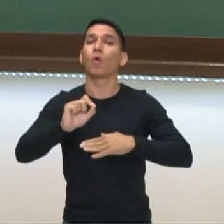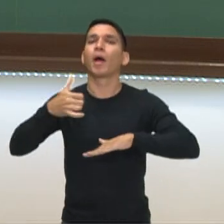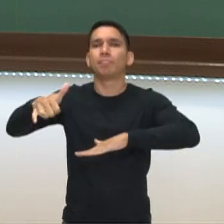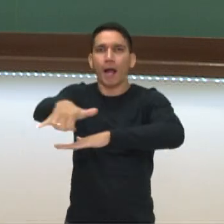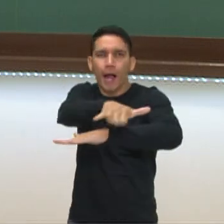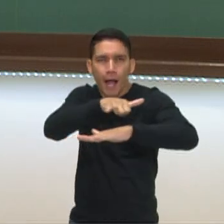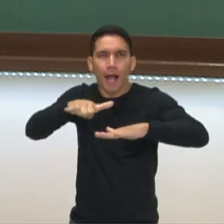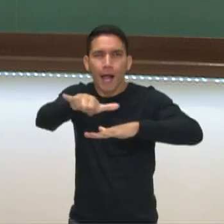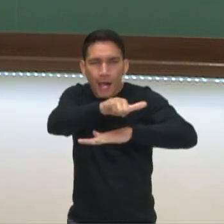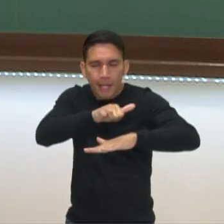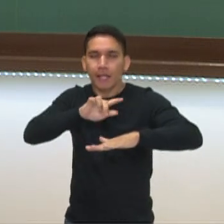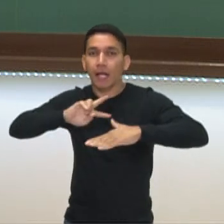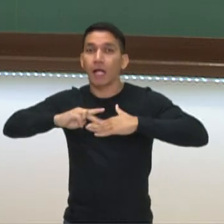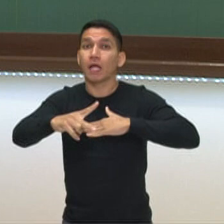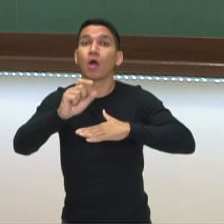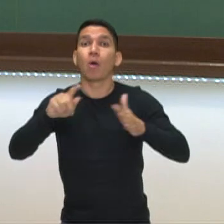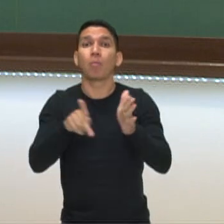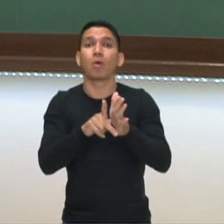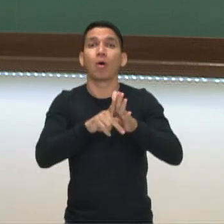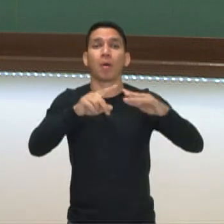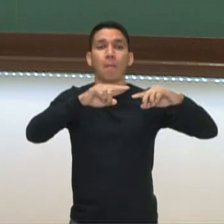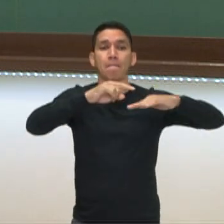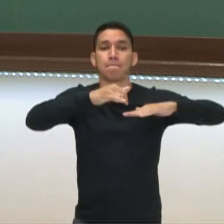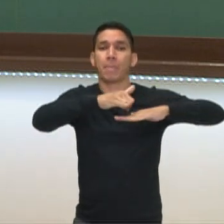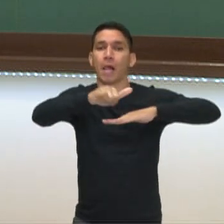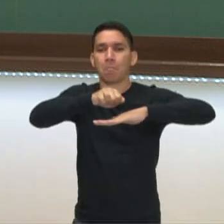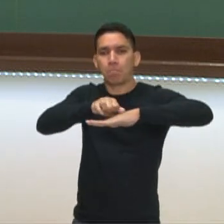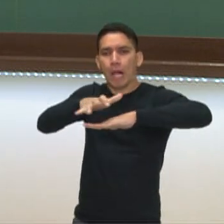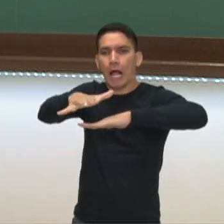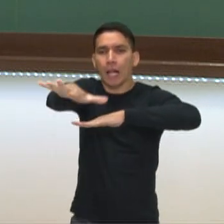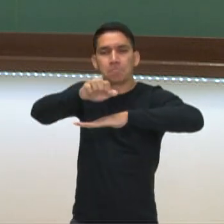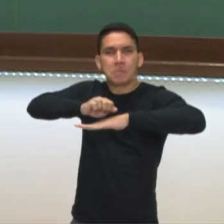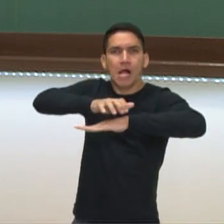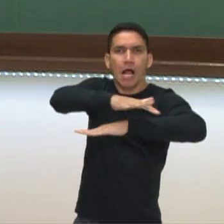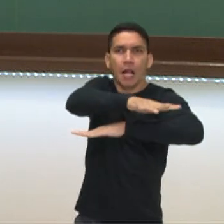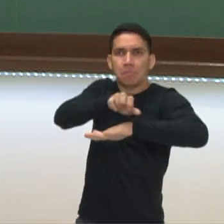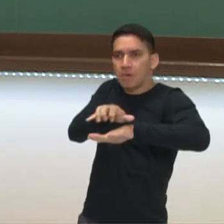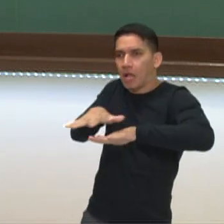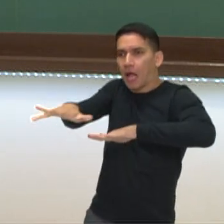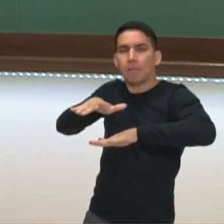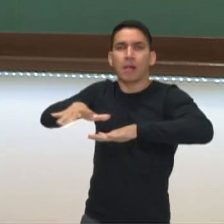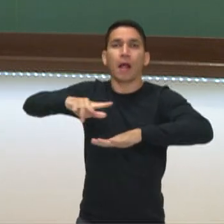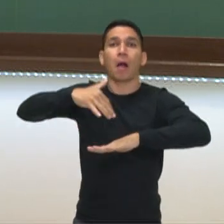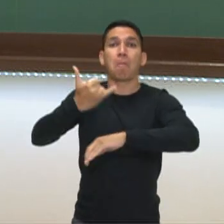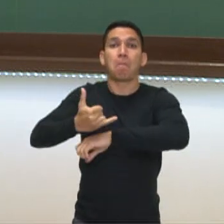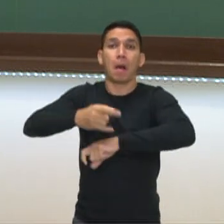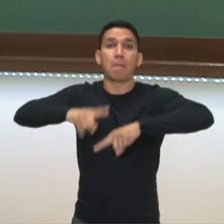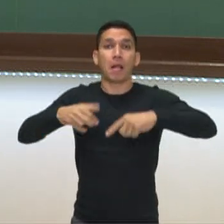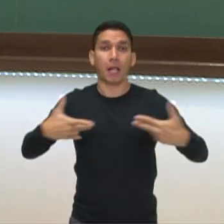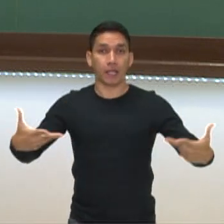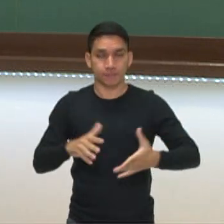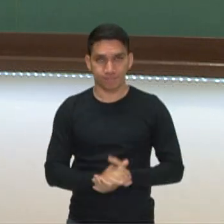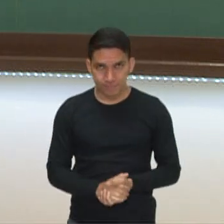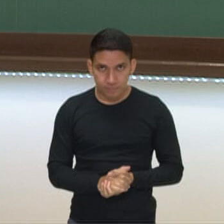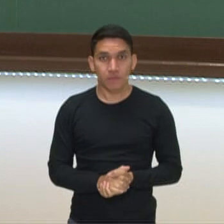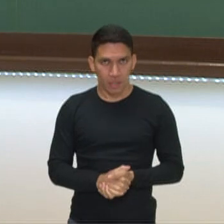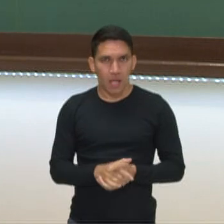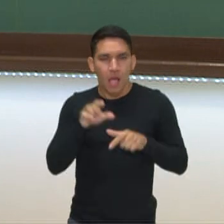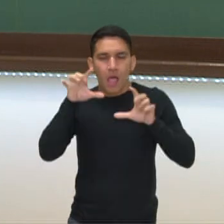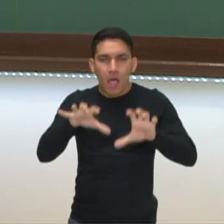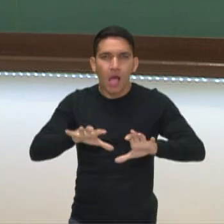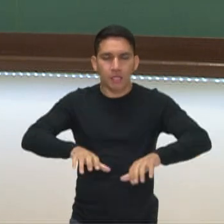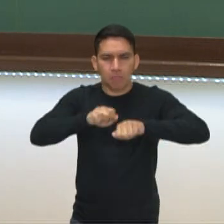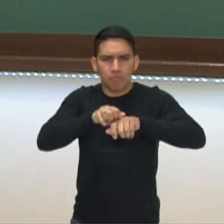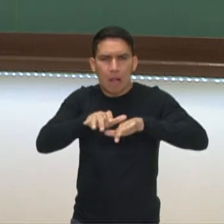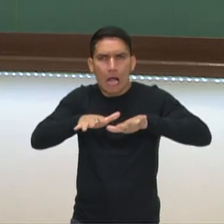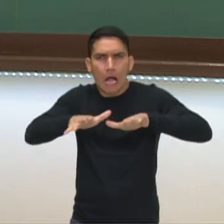corrente elétrica, é a condução elétrica da energia elétrica por um material, tá? E essa condução de energia